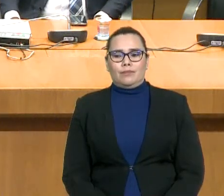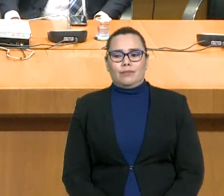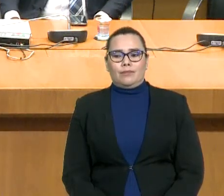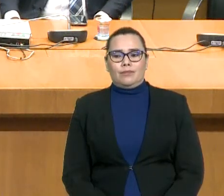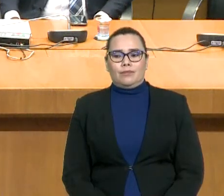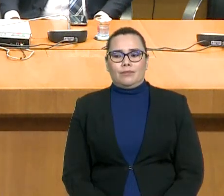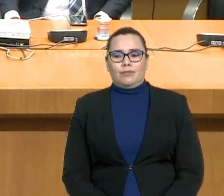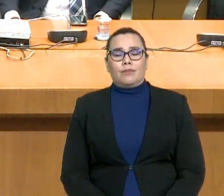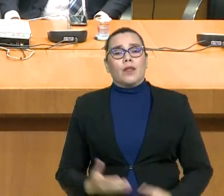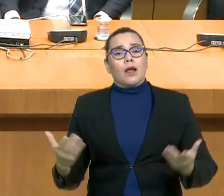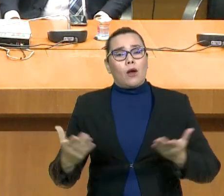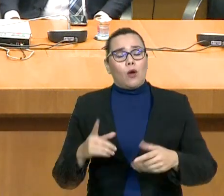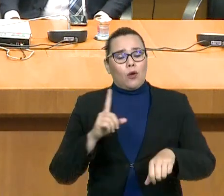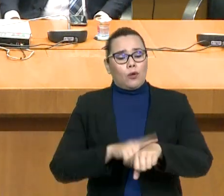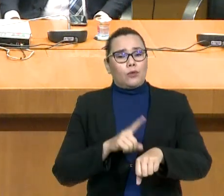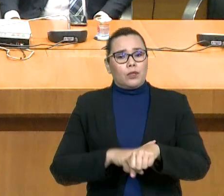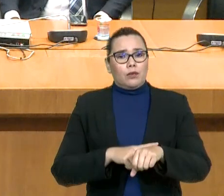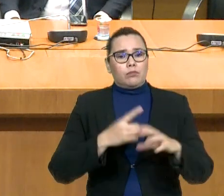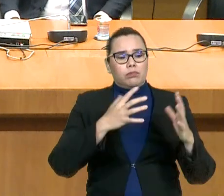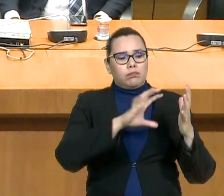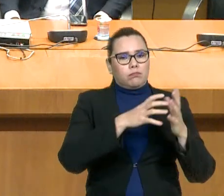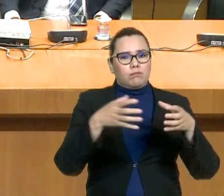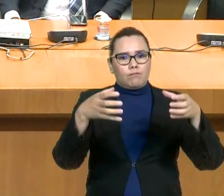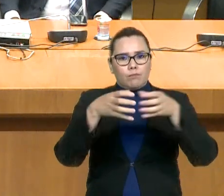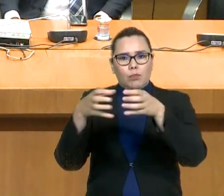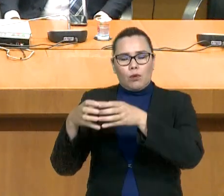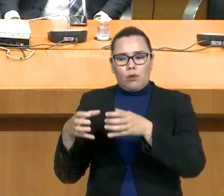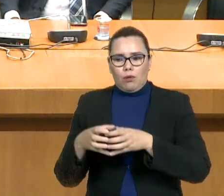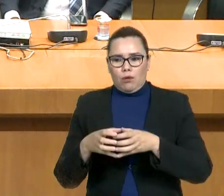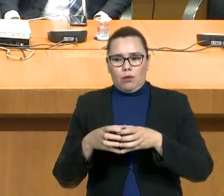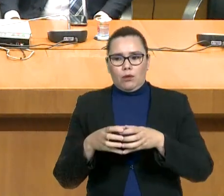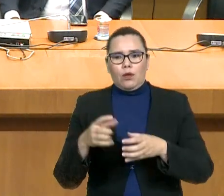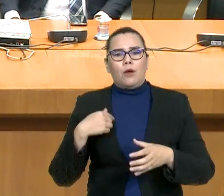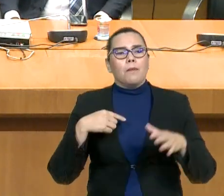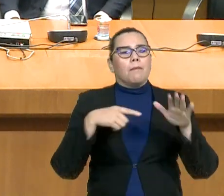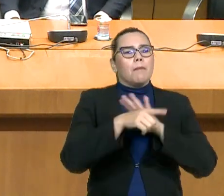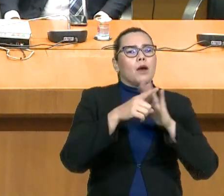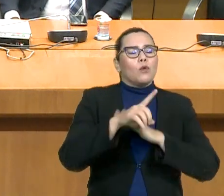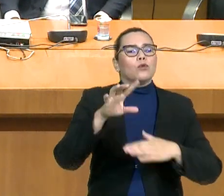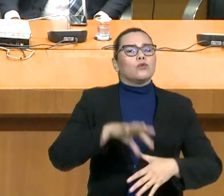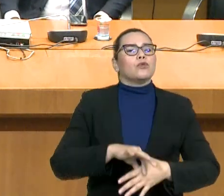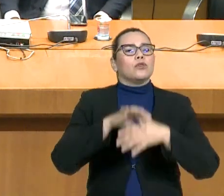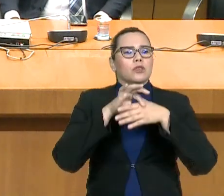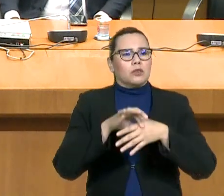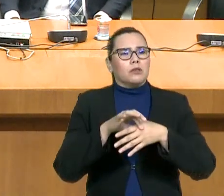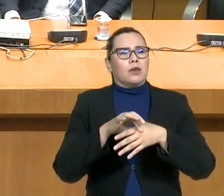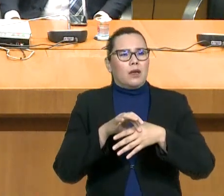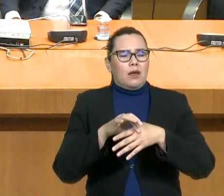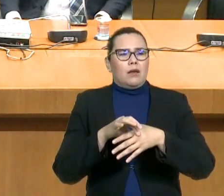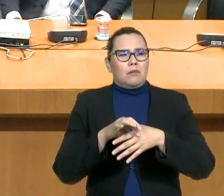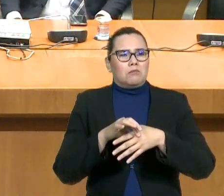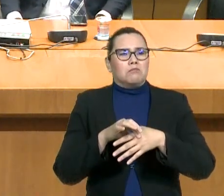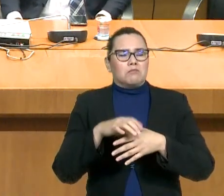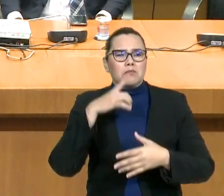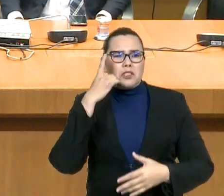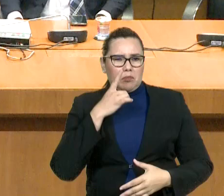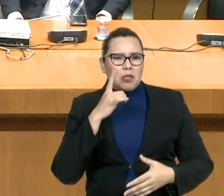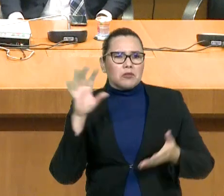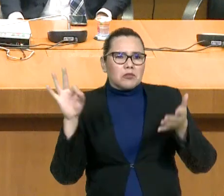Passamos ao tempo dos blocos parlamentares, consulta os líderes se há algum orador